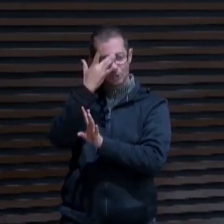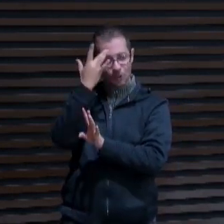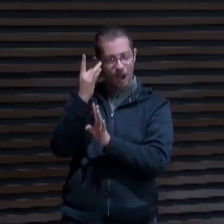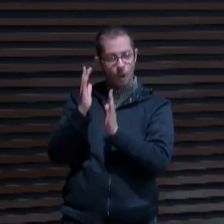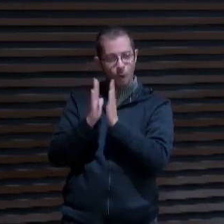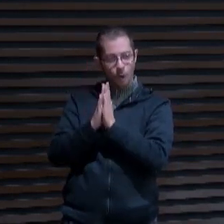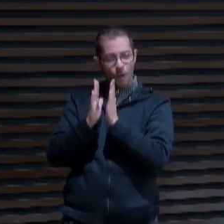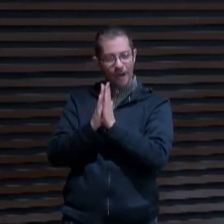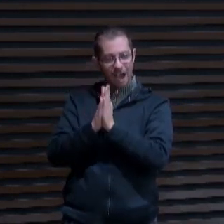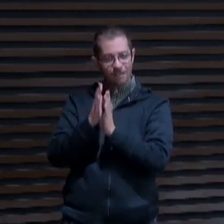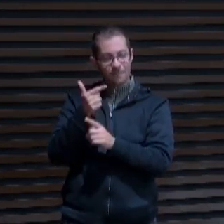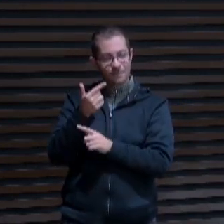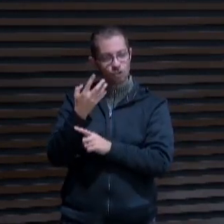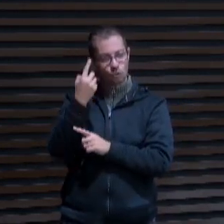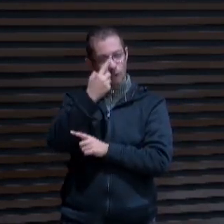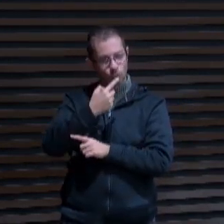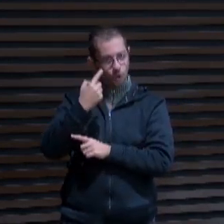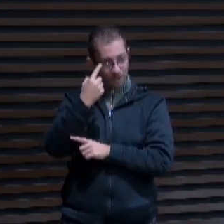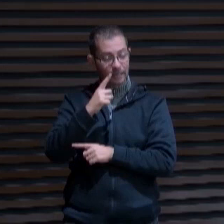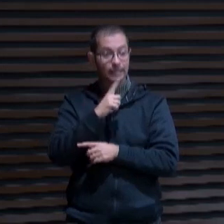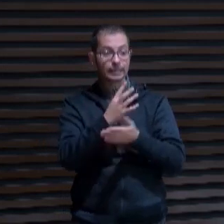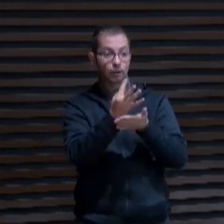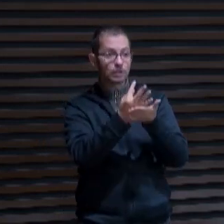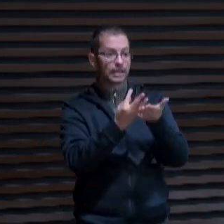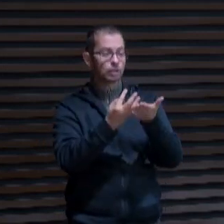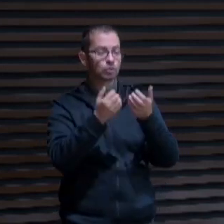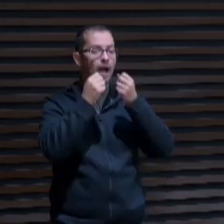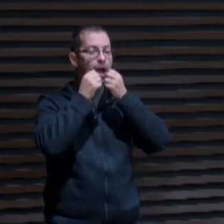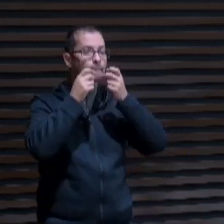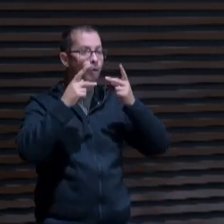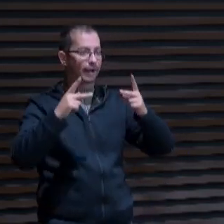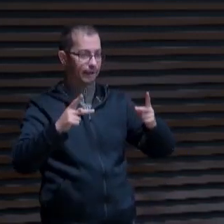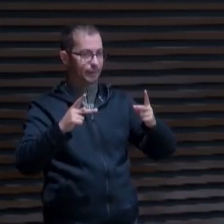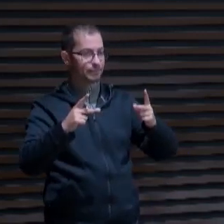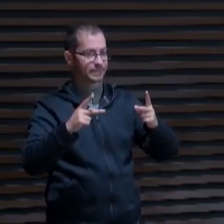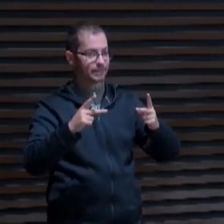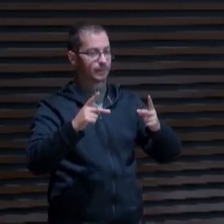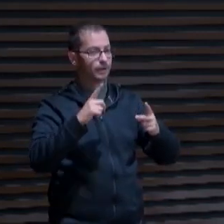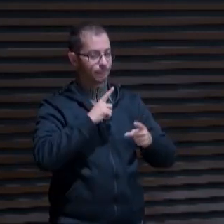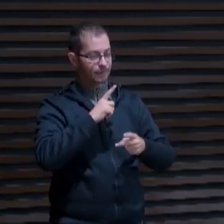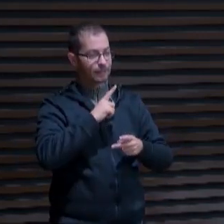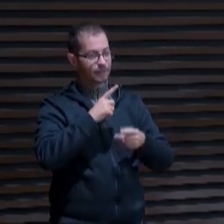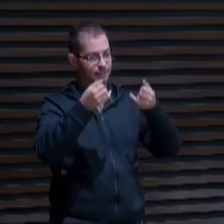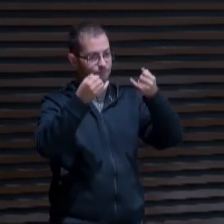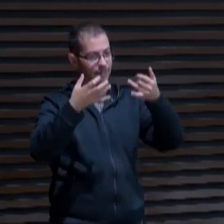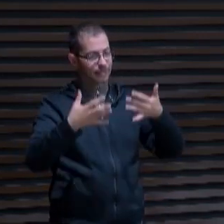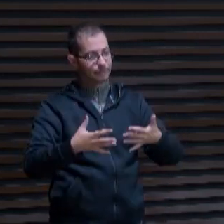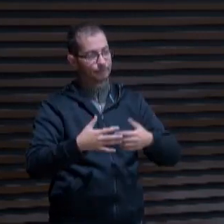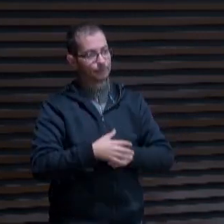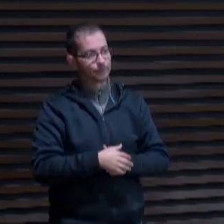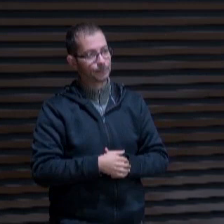Apocalipse 4:8, essa é a imagem que nós temos daquilo que nós faremos eternamente. Veja o que diz Apocalipse